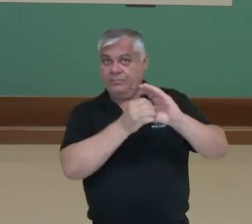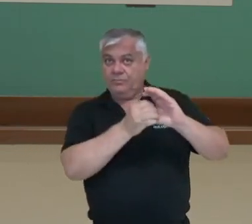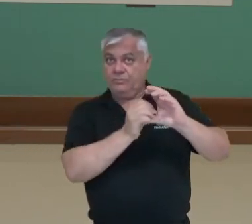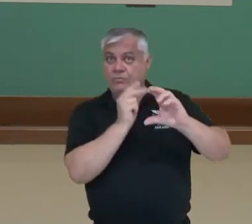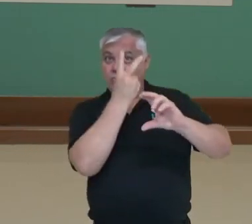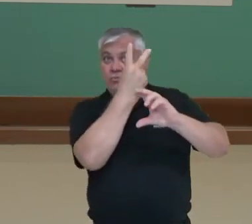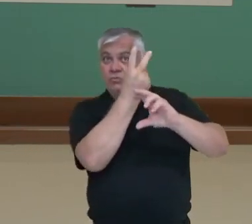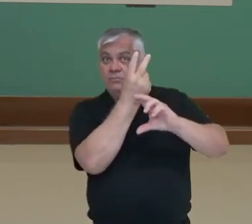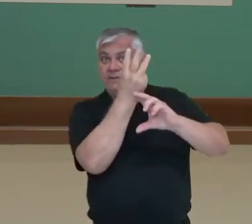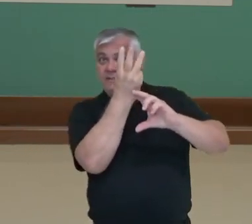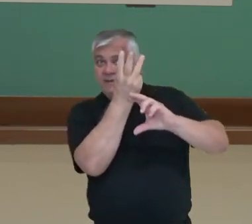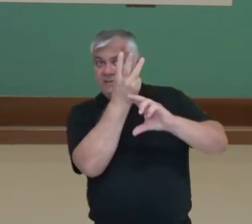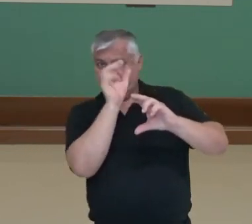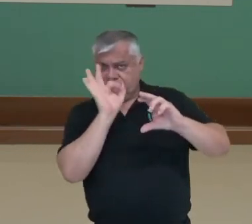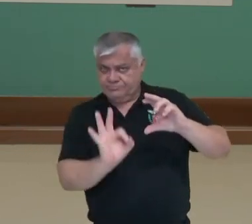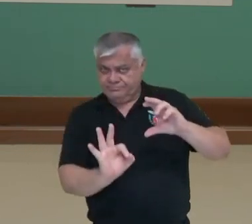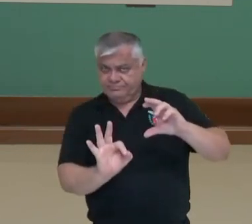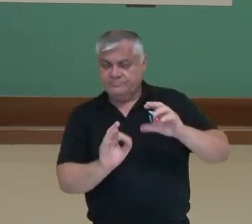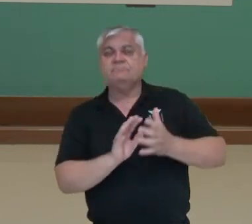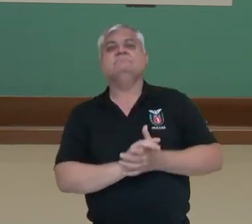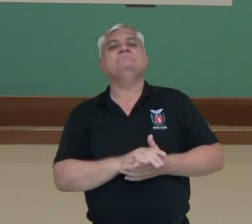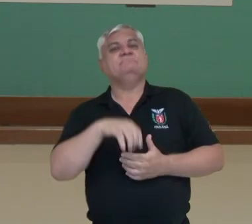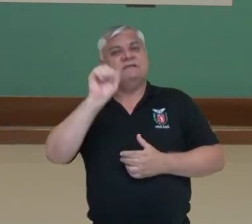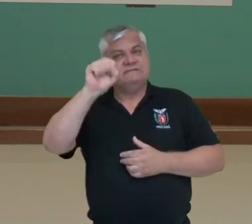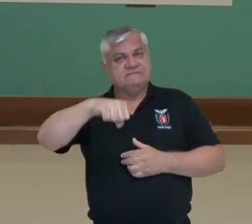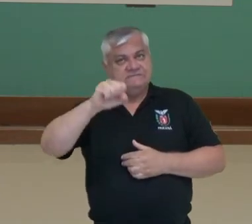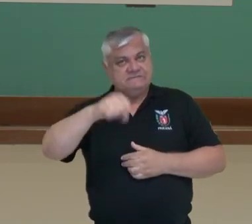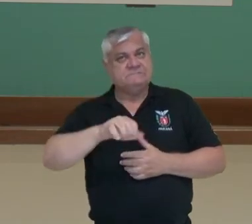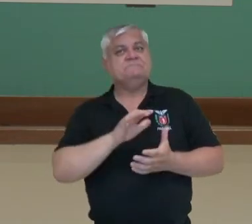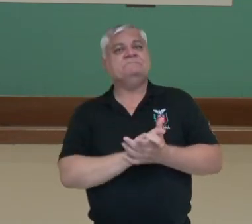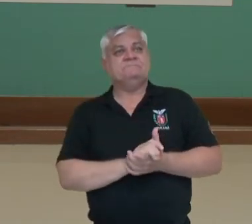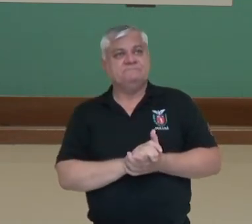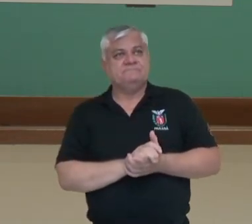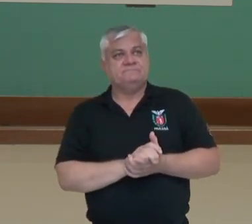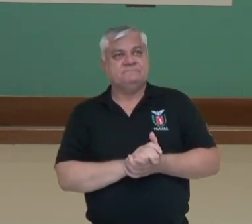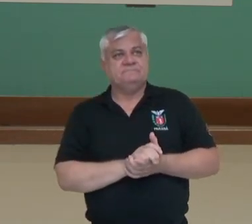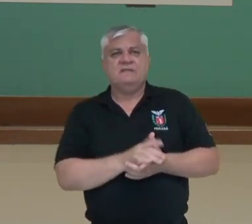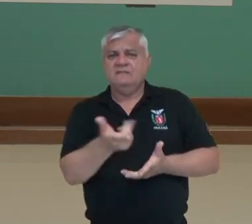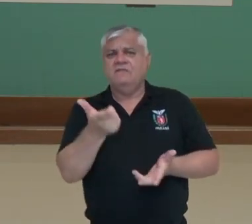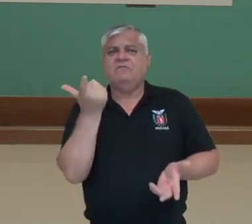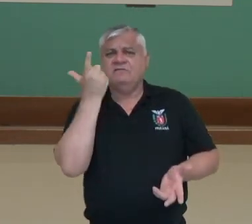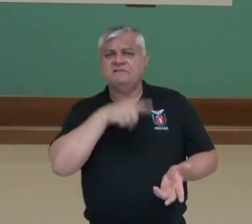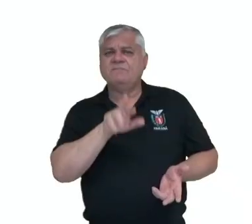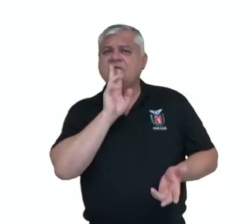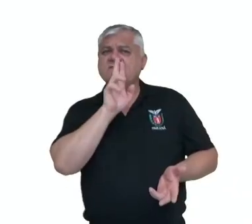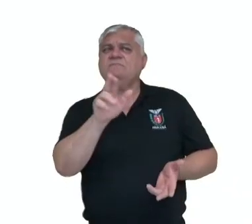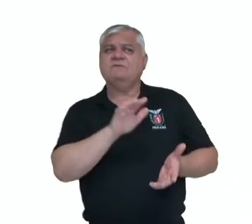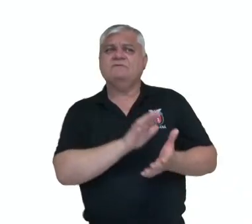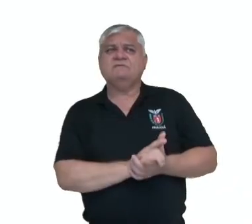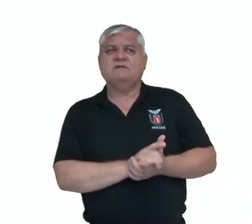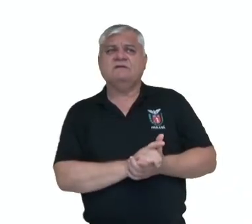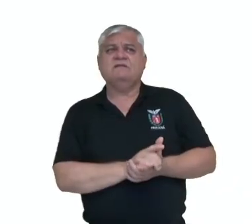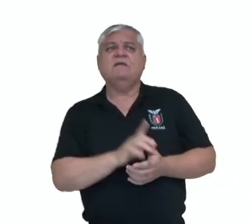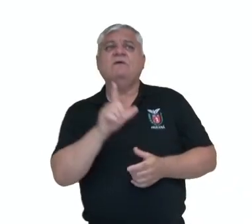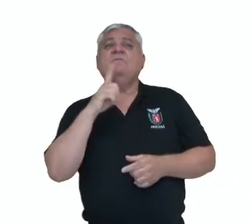mais hidrogenado. Sim, também. Então você já sabe a resposta. O